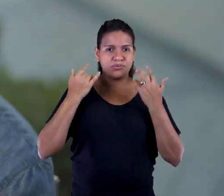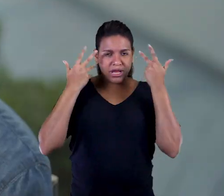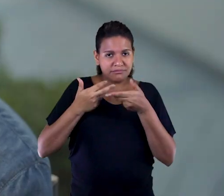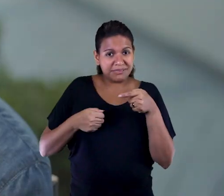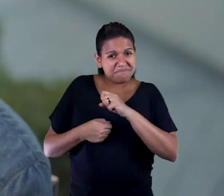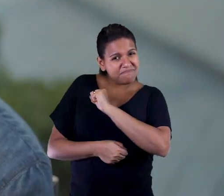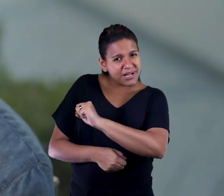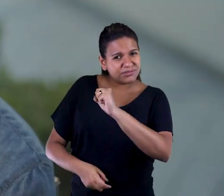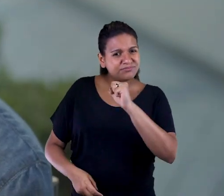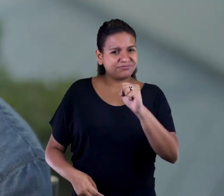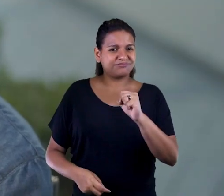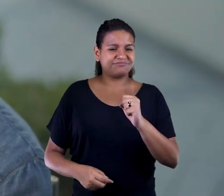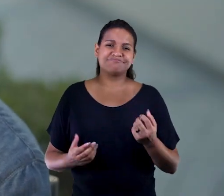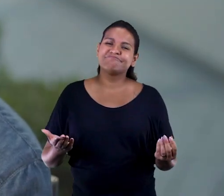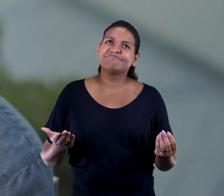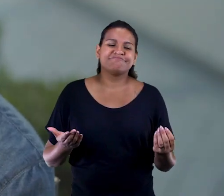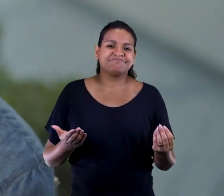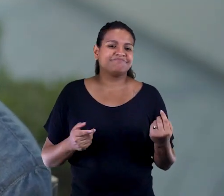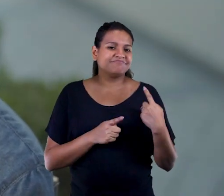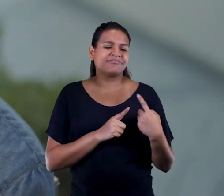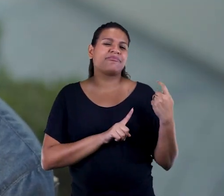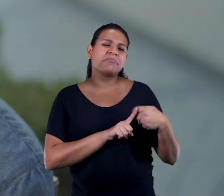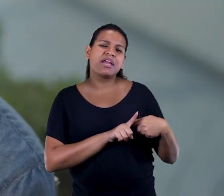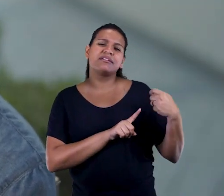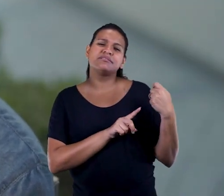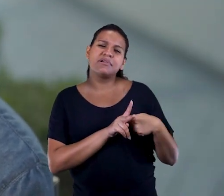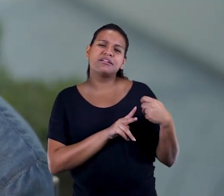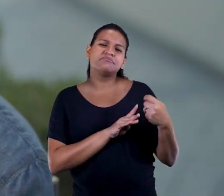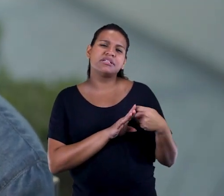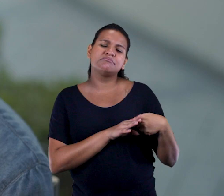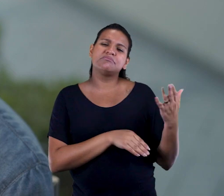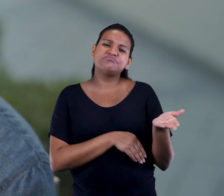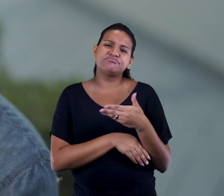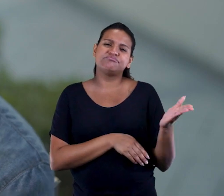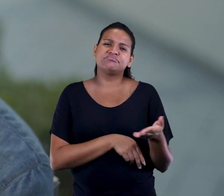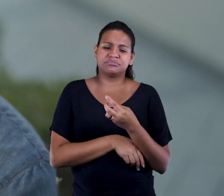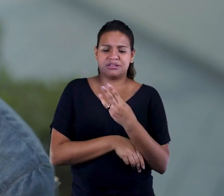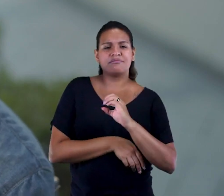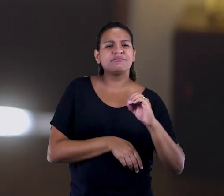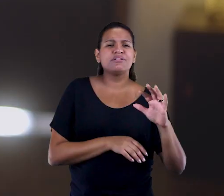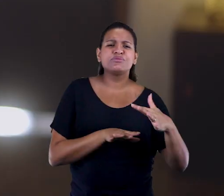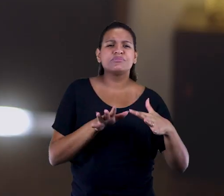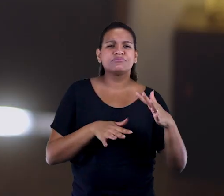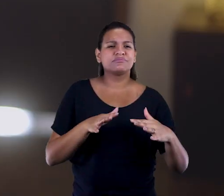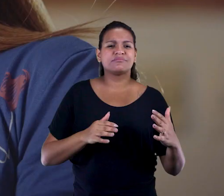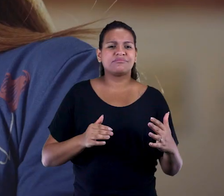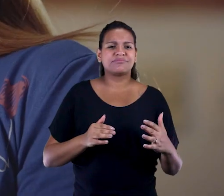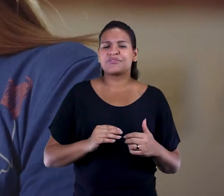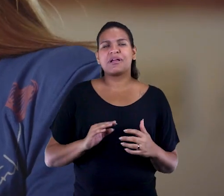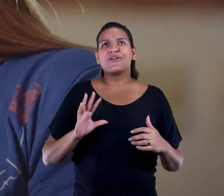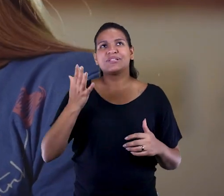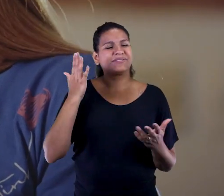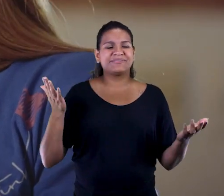Então é muita coisa, porque eram 300 animais que entravam mensalmente e não saíam de lá com vida. Só que ela fugiu. E